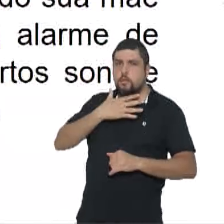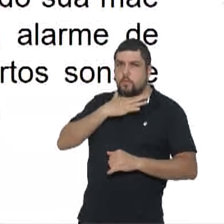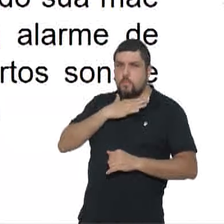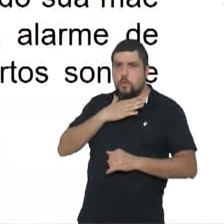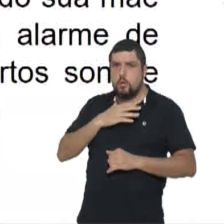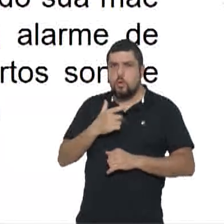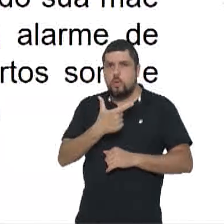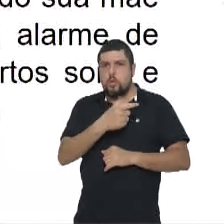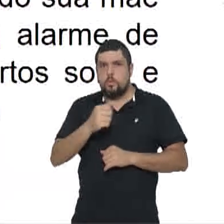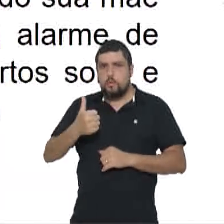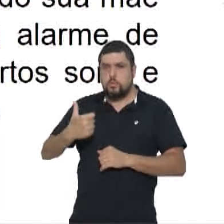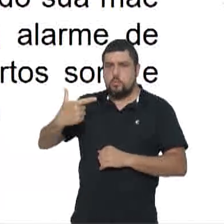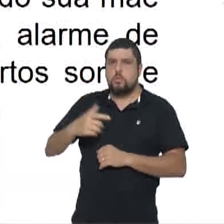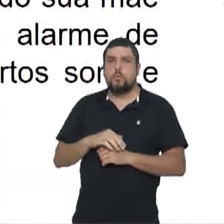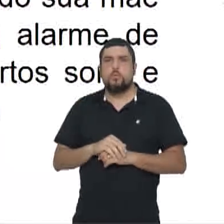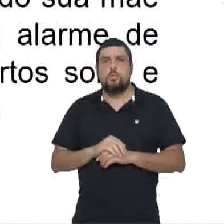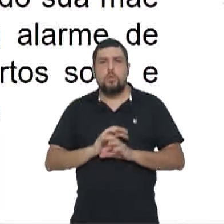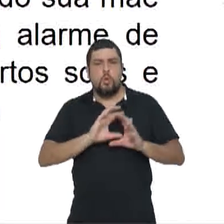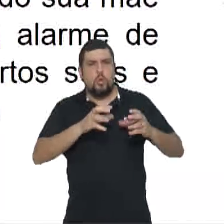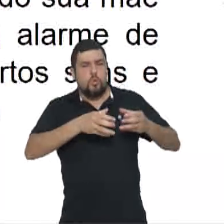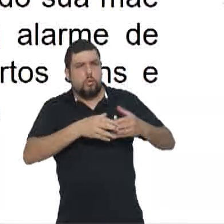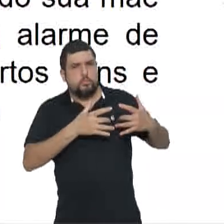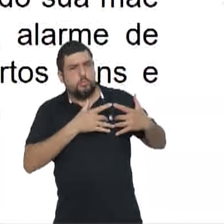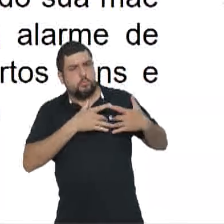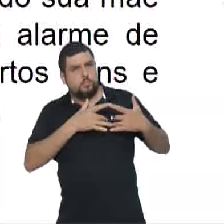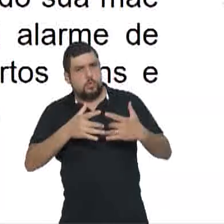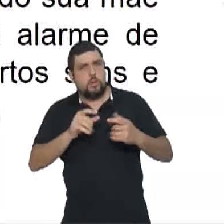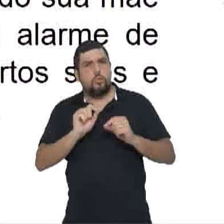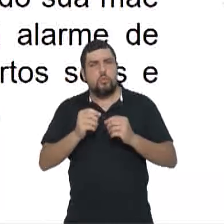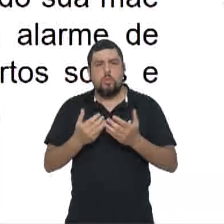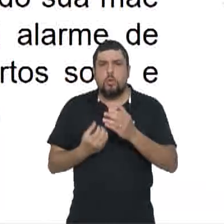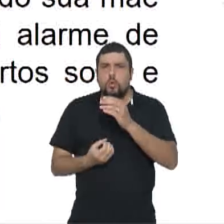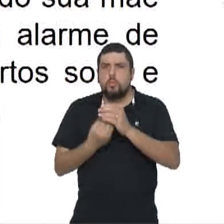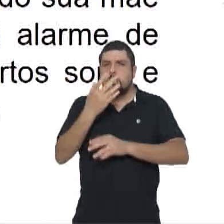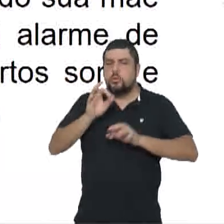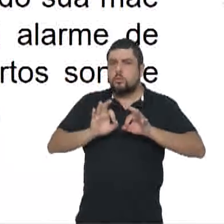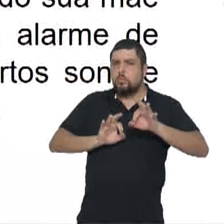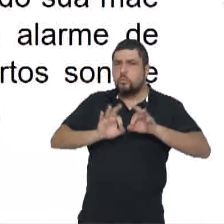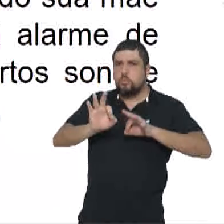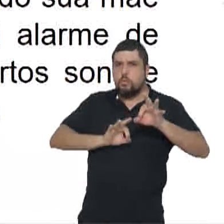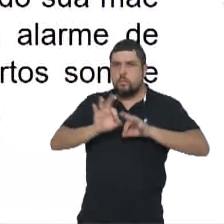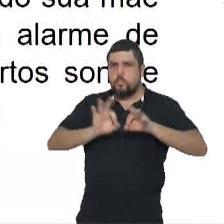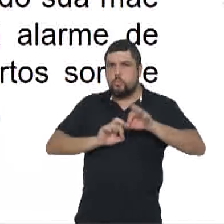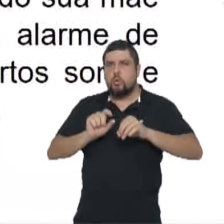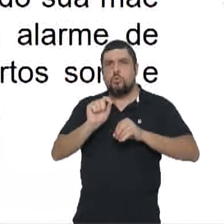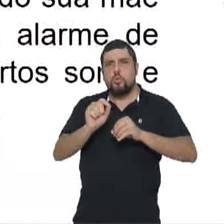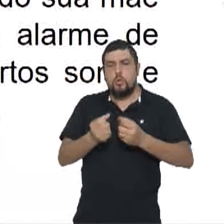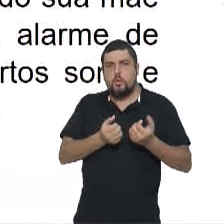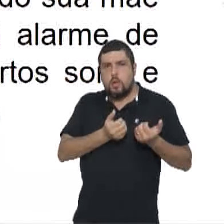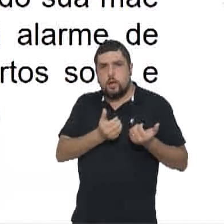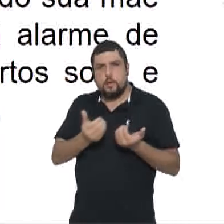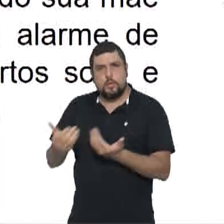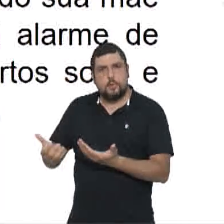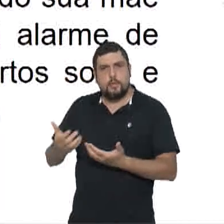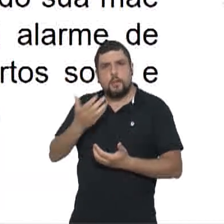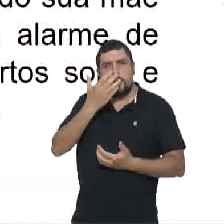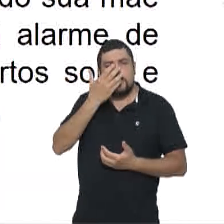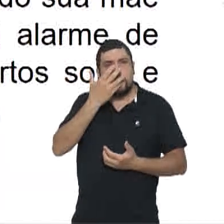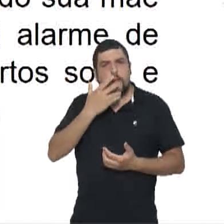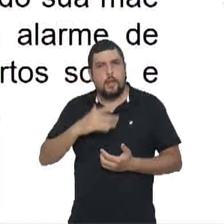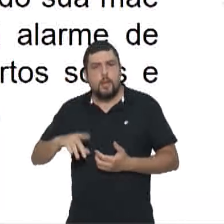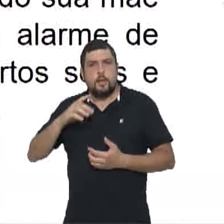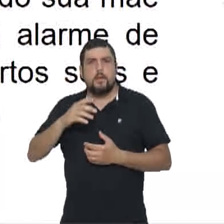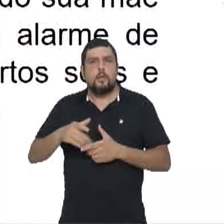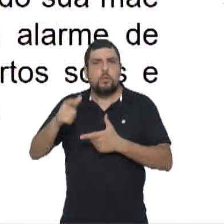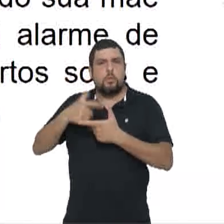Uma instituição de caridade britânica iniciou um projeto piloto para fornecer cães-guia para crianças com